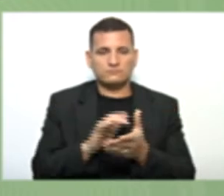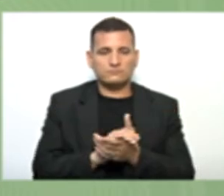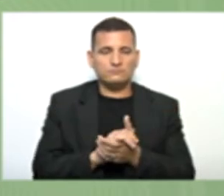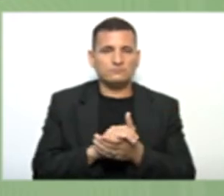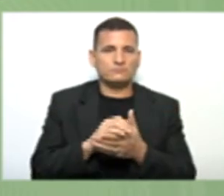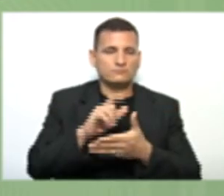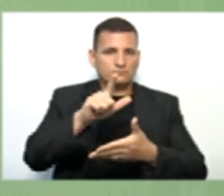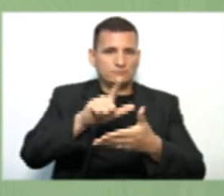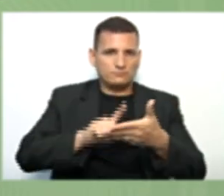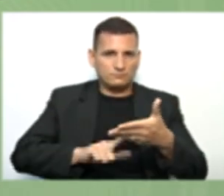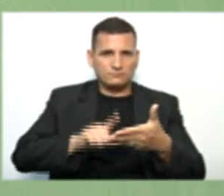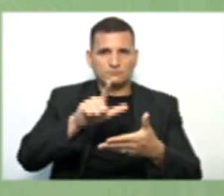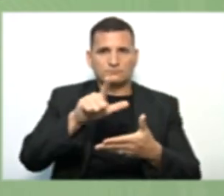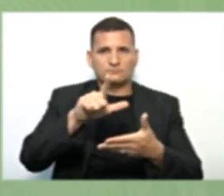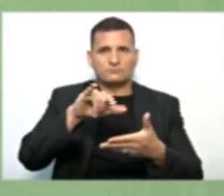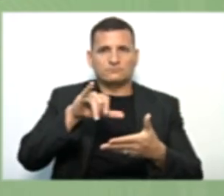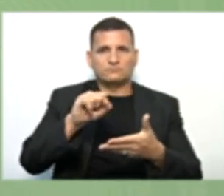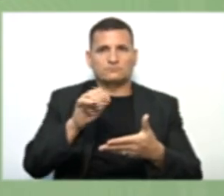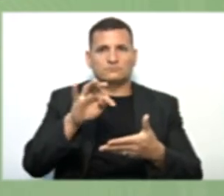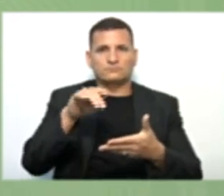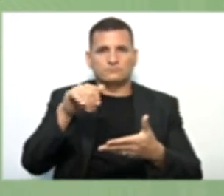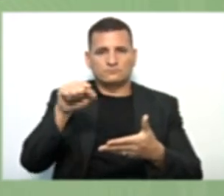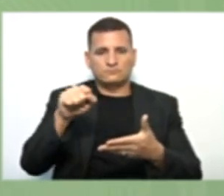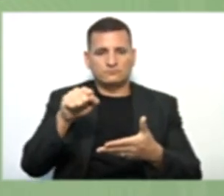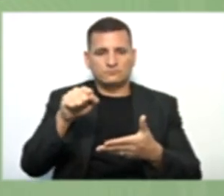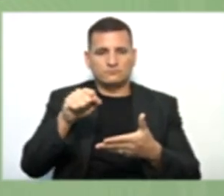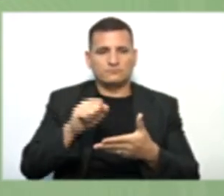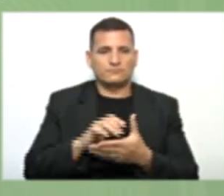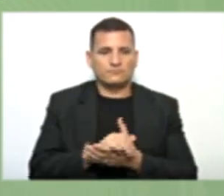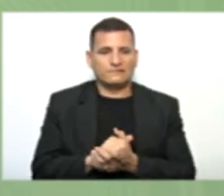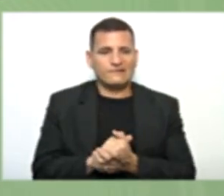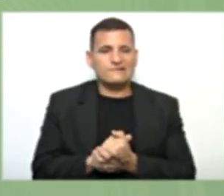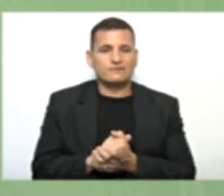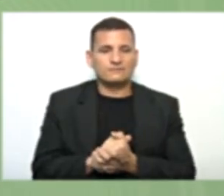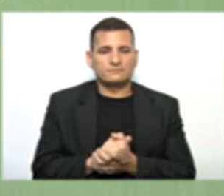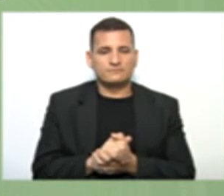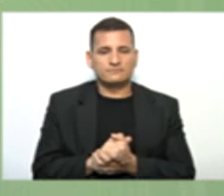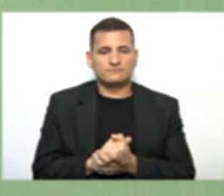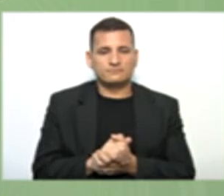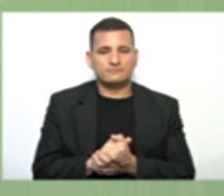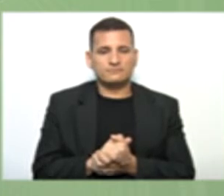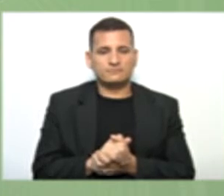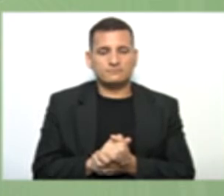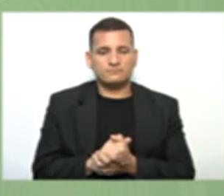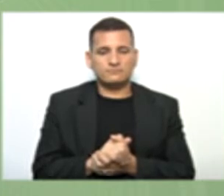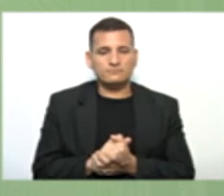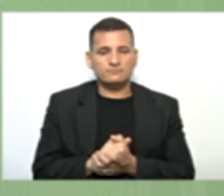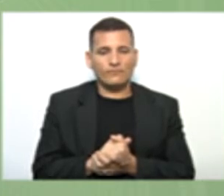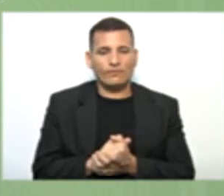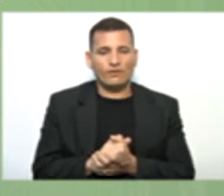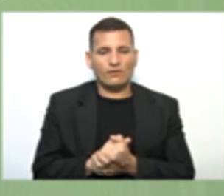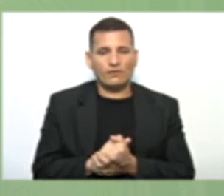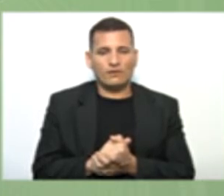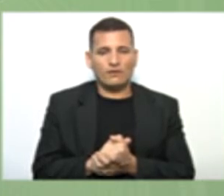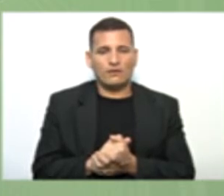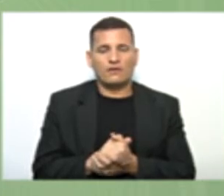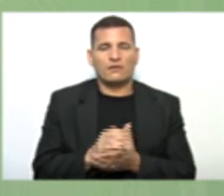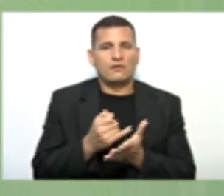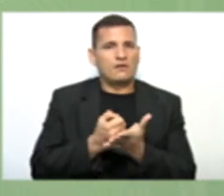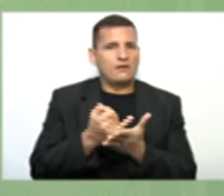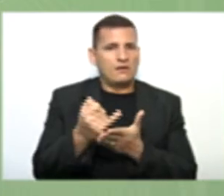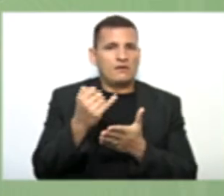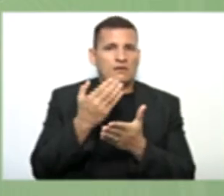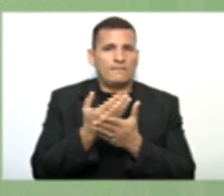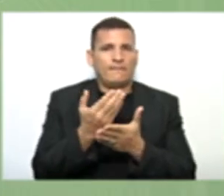listas. Tá? A gente vai trabalhar um pouco mais com elas agora. Nós vimos um pouquinho com a sua introdução um pouquinho da sua introdução na aula